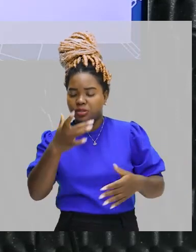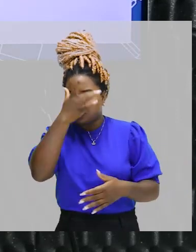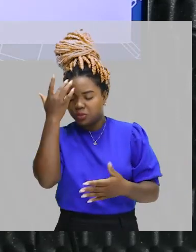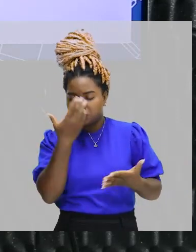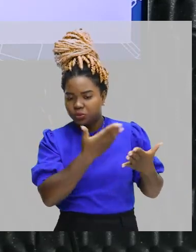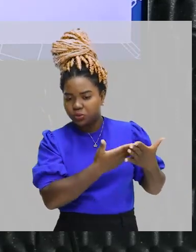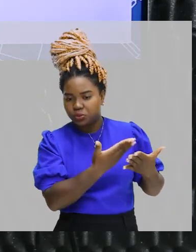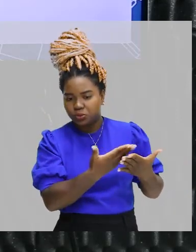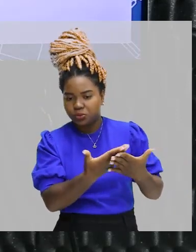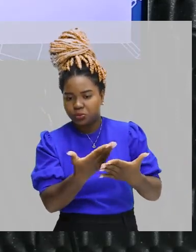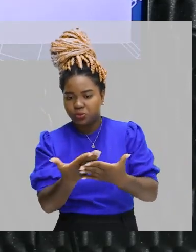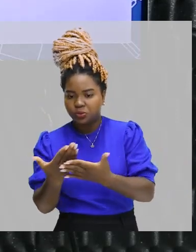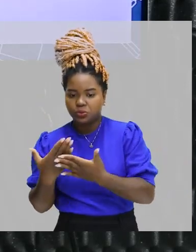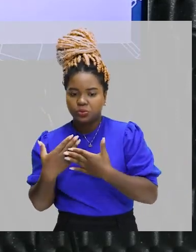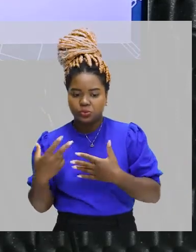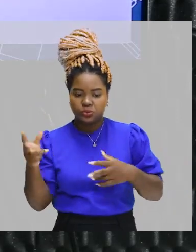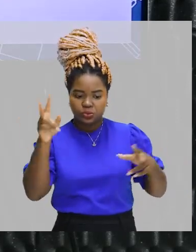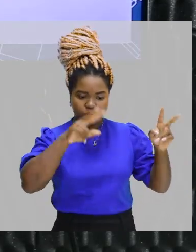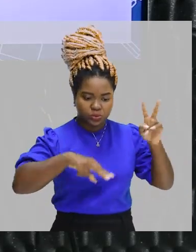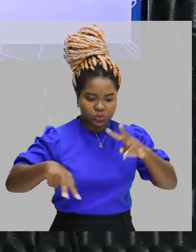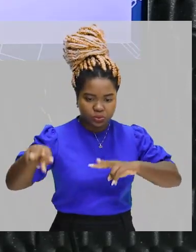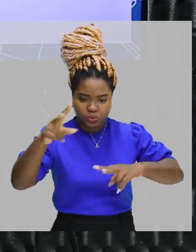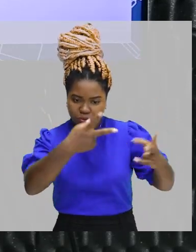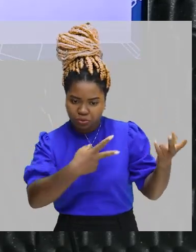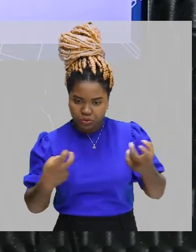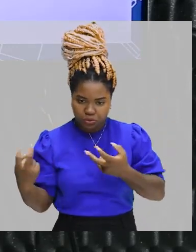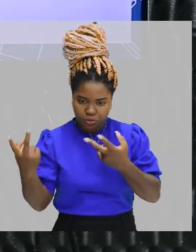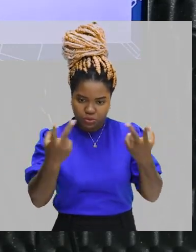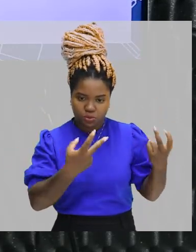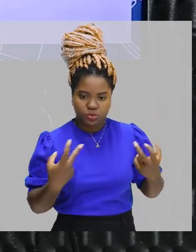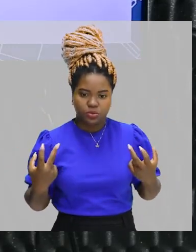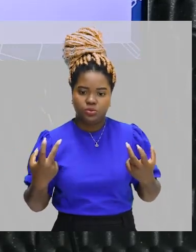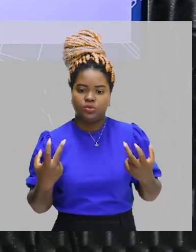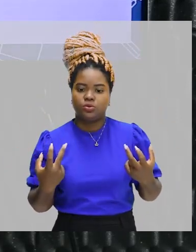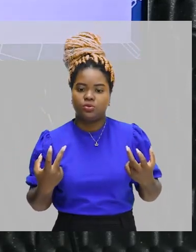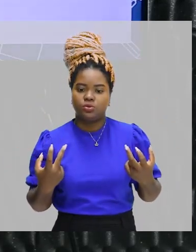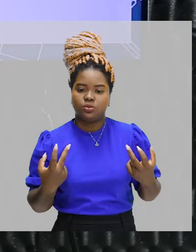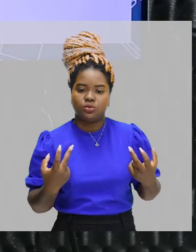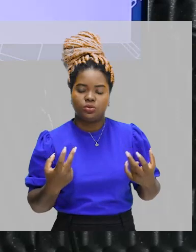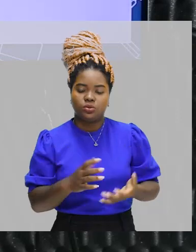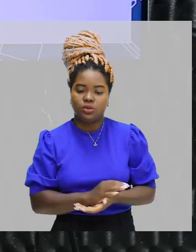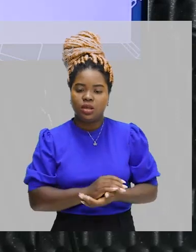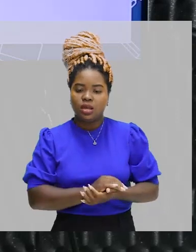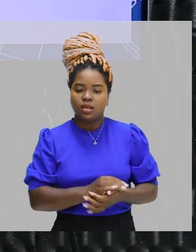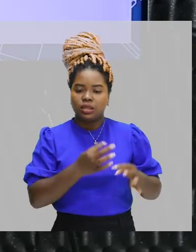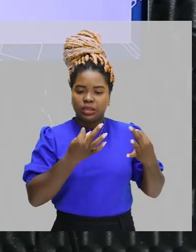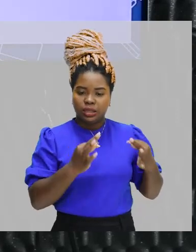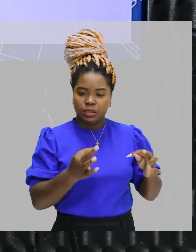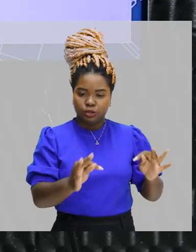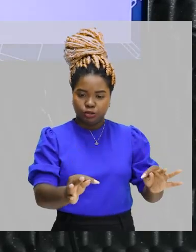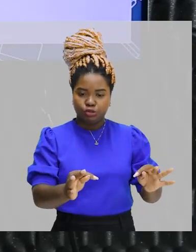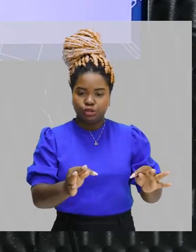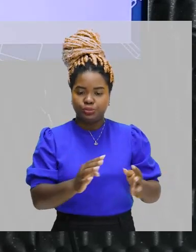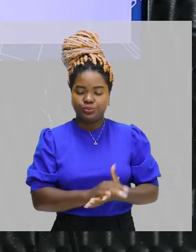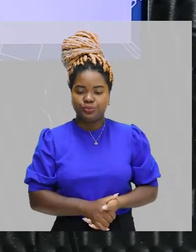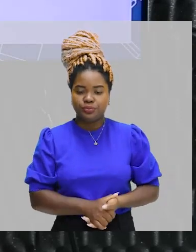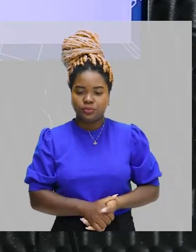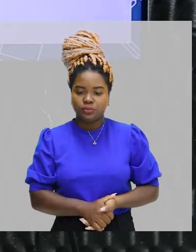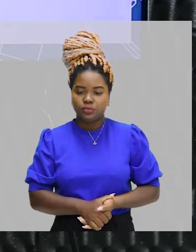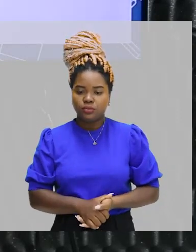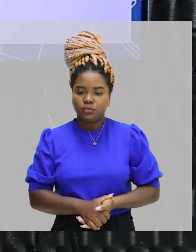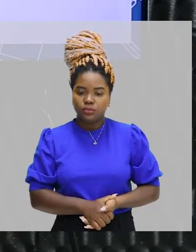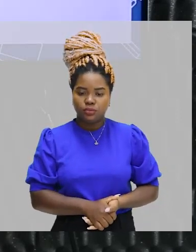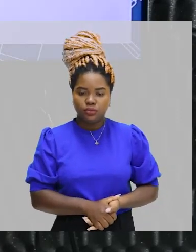aperfeiçoando, visualizando, certo? Por intermédio aí da tecnologia, tá ok?